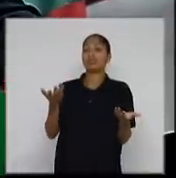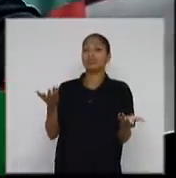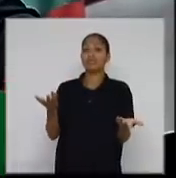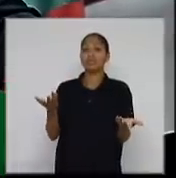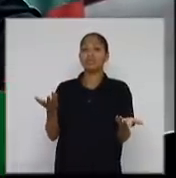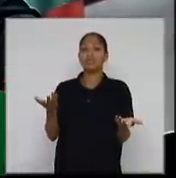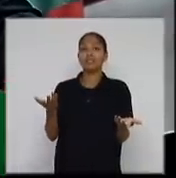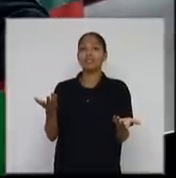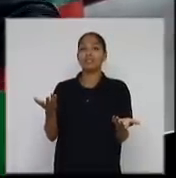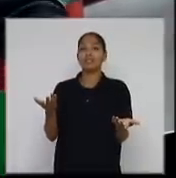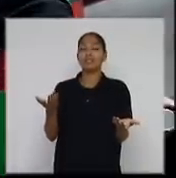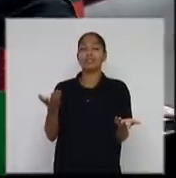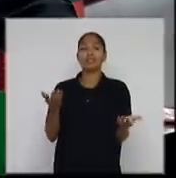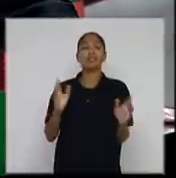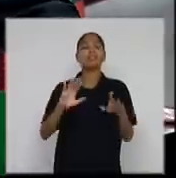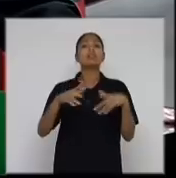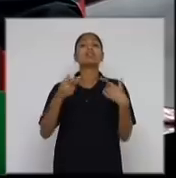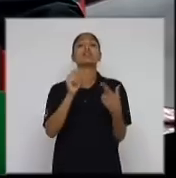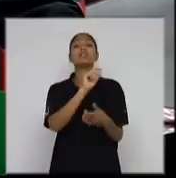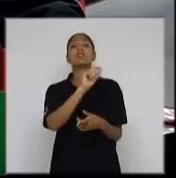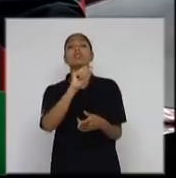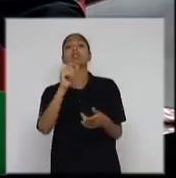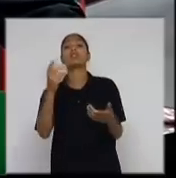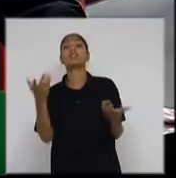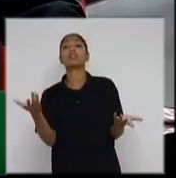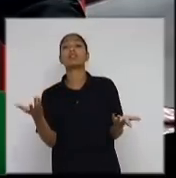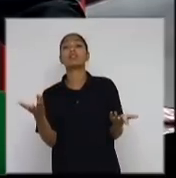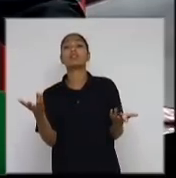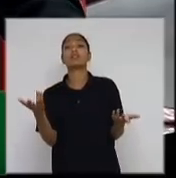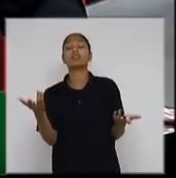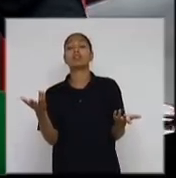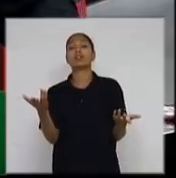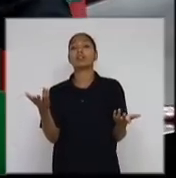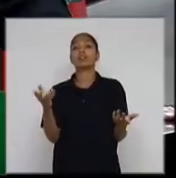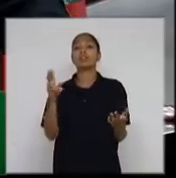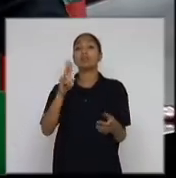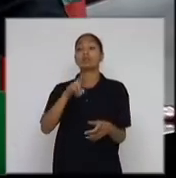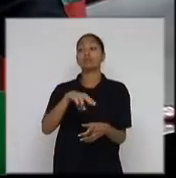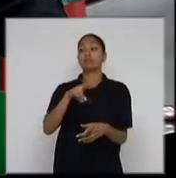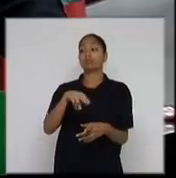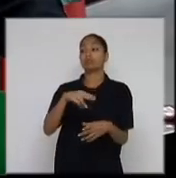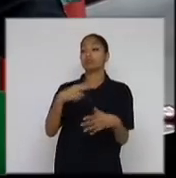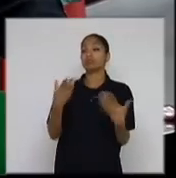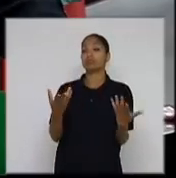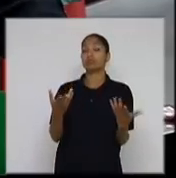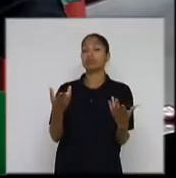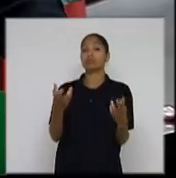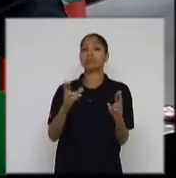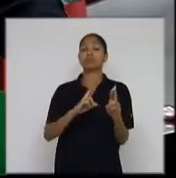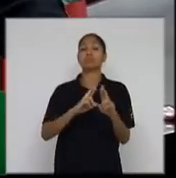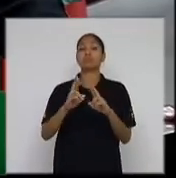Quem dos senhores não for intermediário de recurso para os municípios?